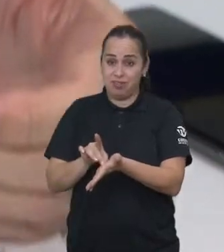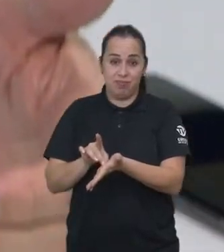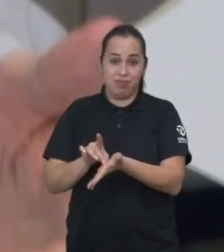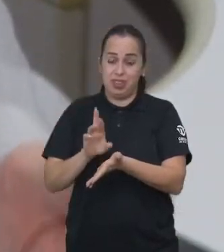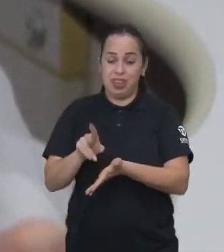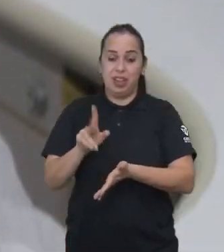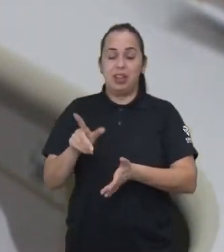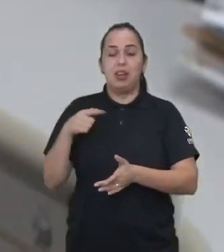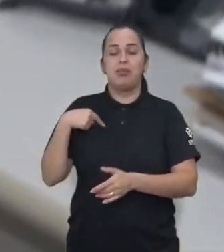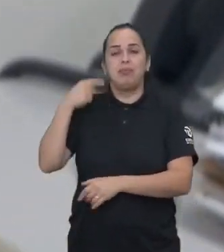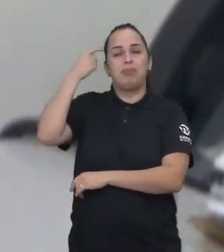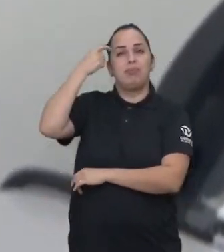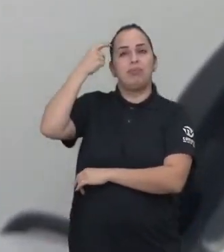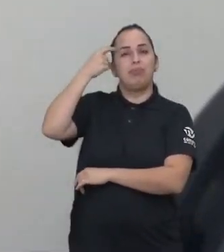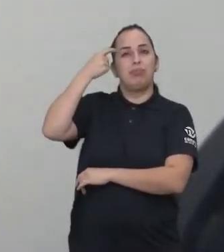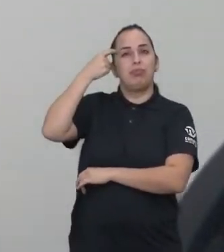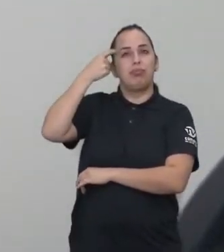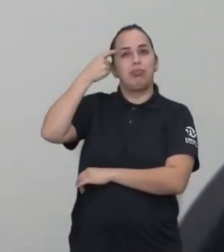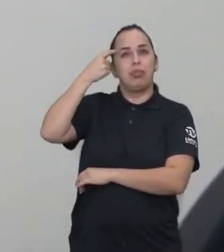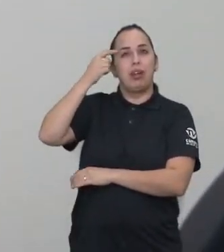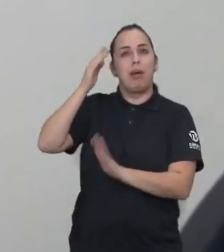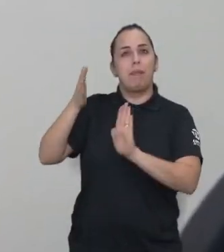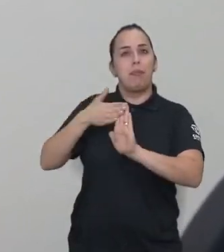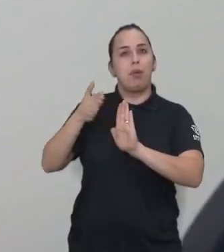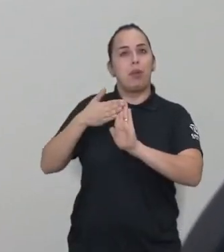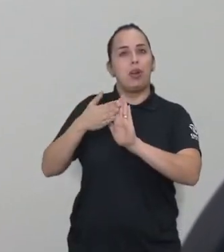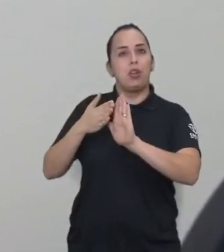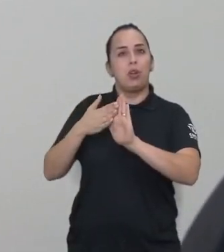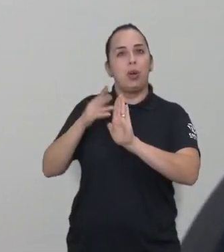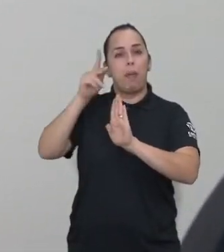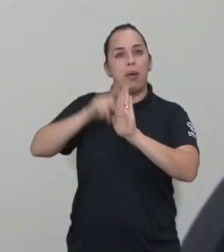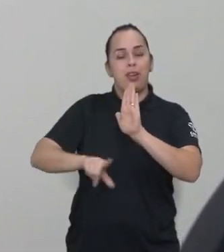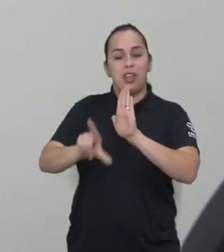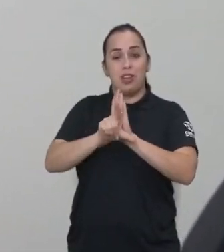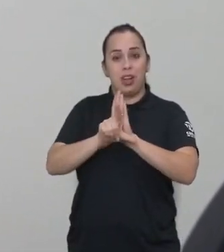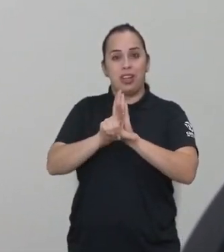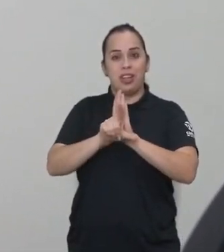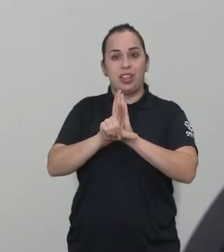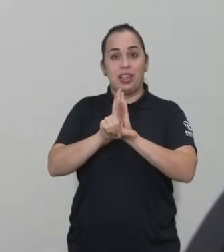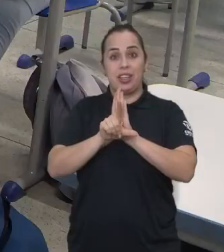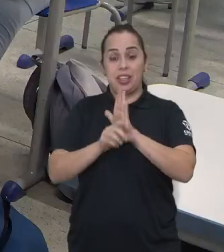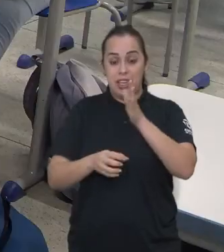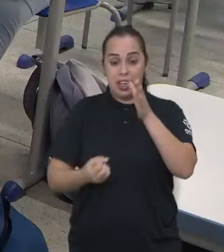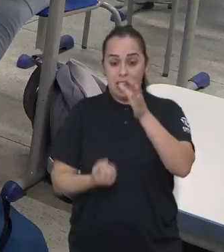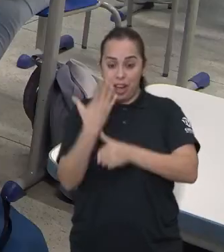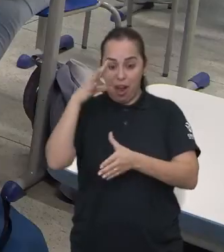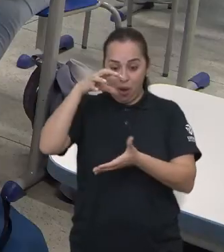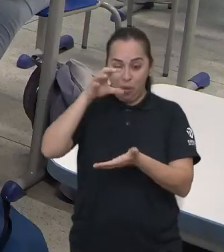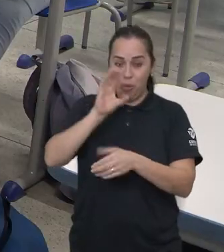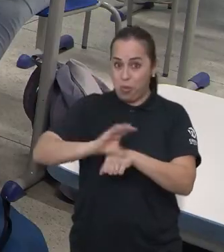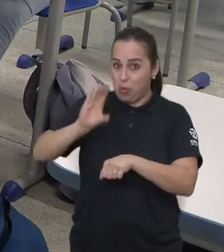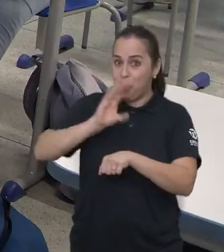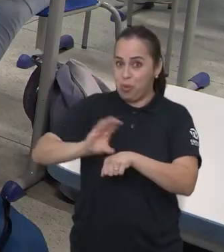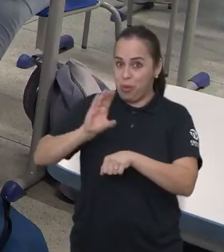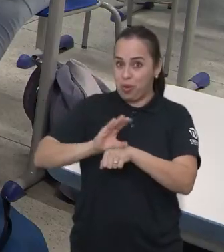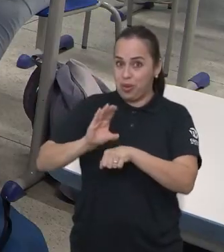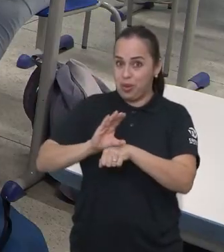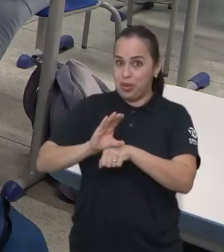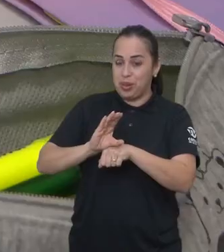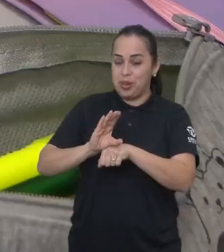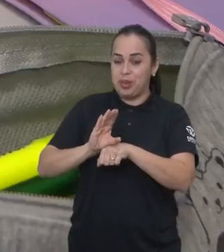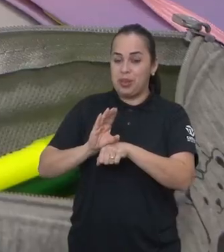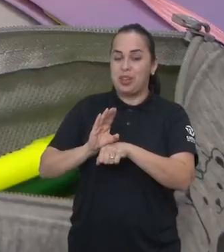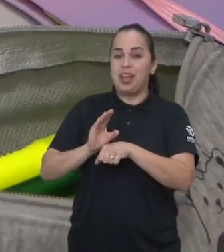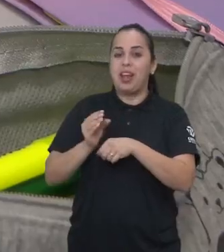todos foi pensando nesse problema que o vereador Doutor José Cláudio propôs a criação de um projeto de lei que prevê criar um curso